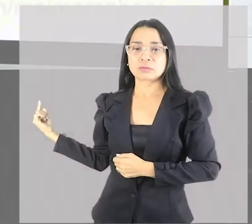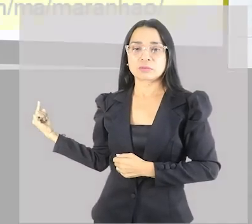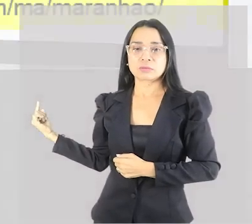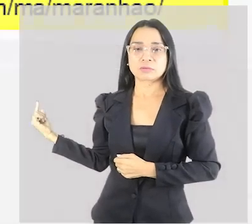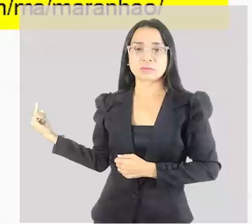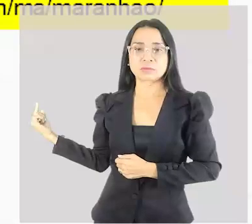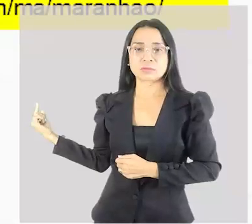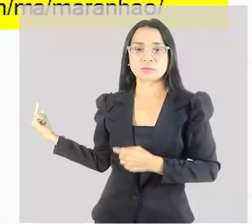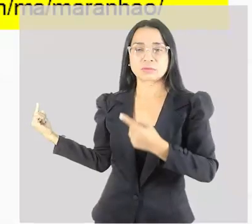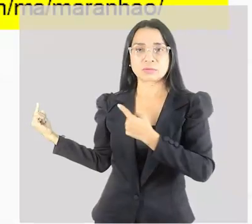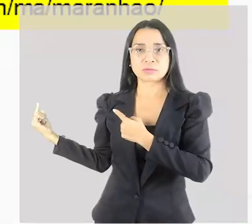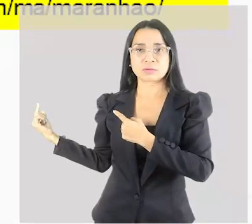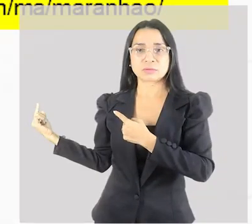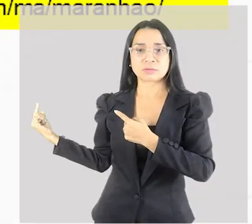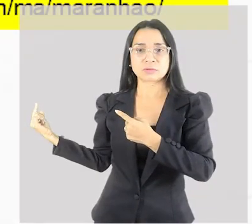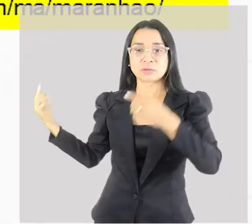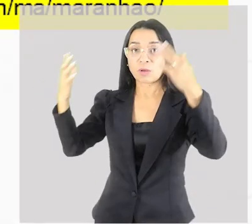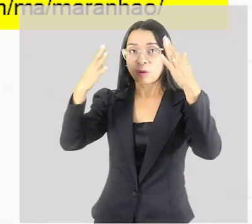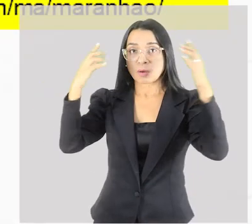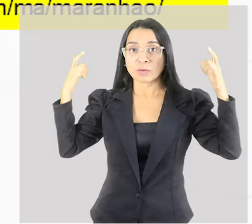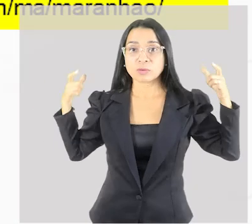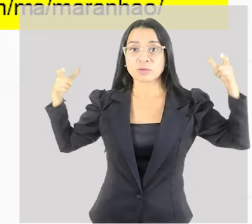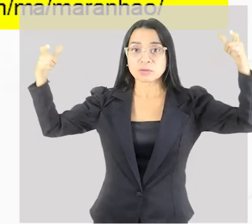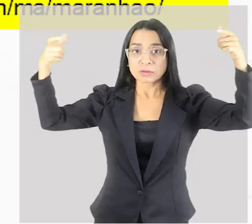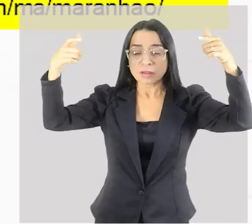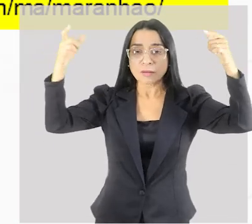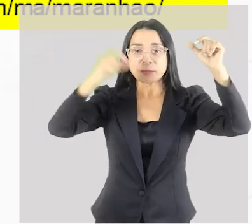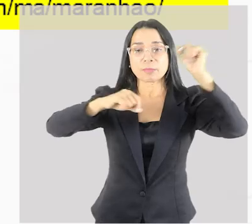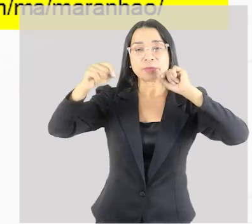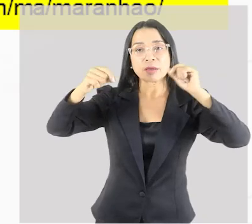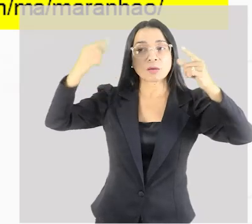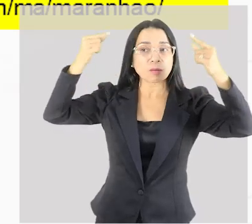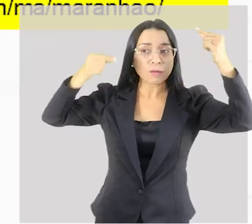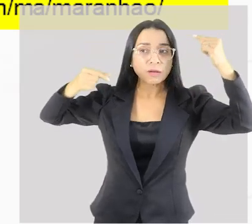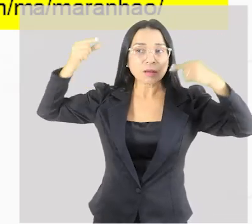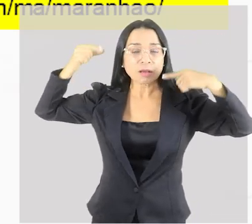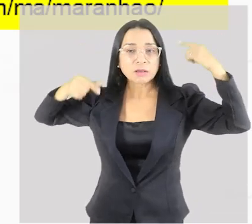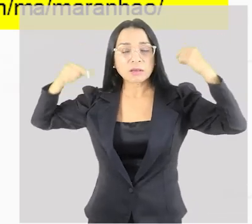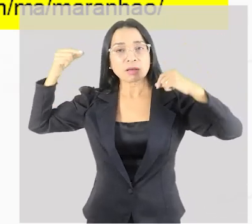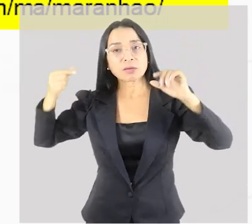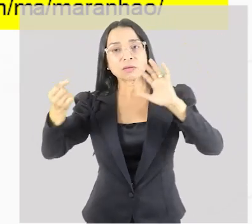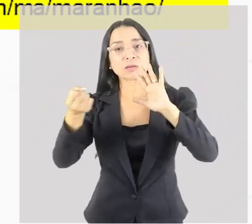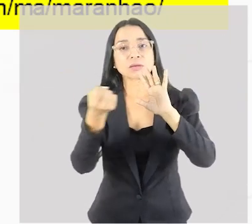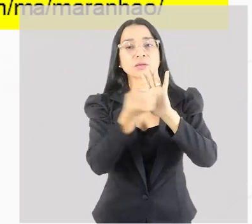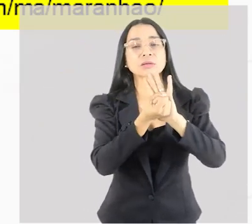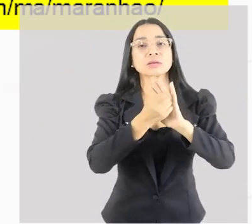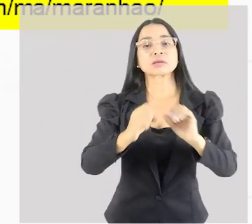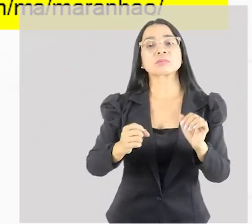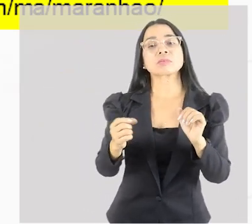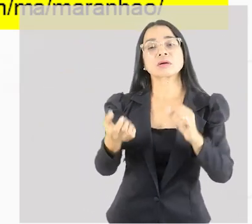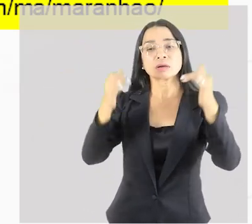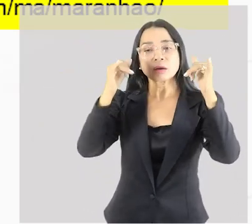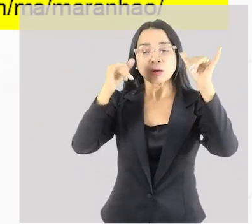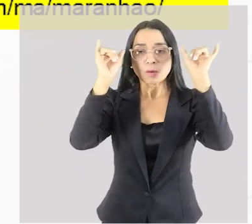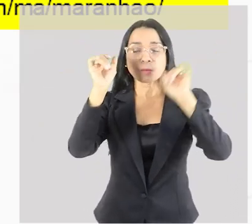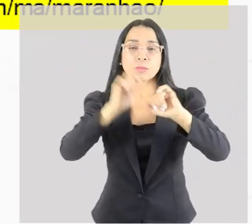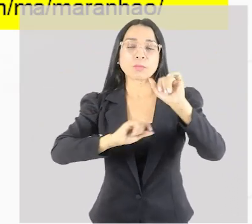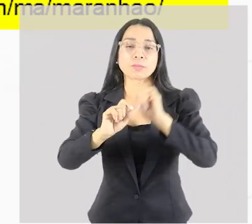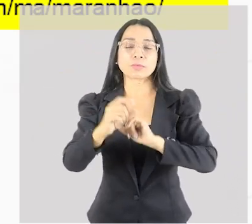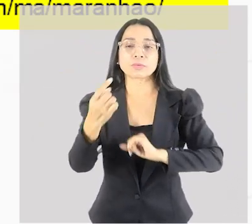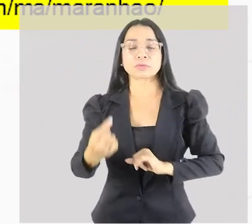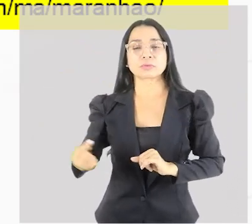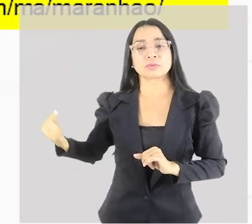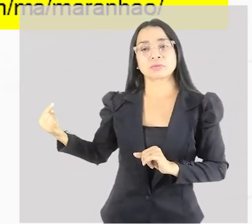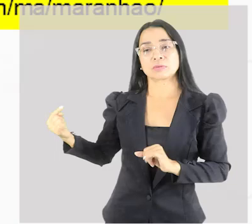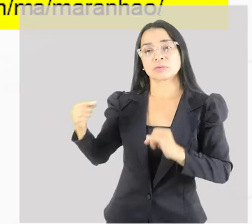Seria isto aqui, são chapéus grandes com essas penas que marcam o boi os bois de matraca, ou os